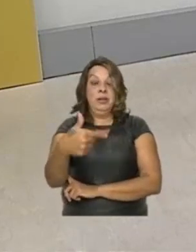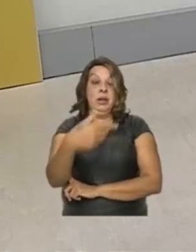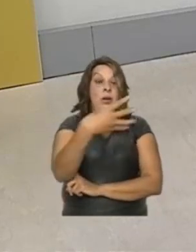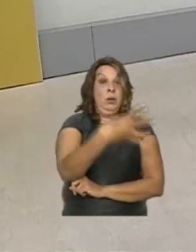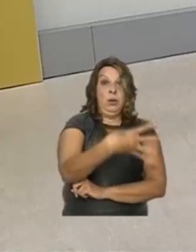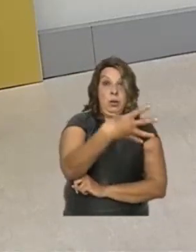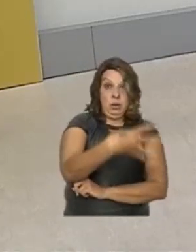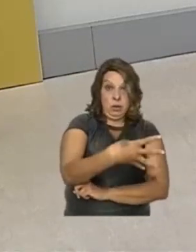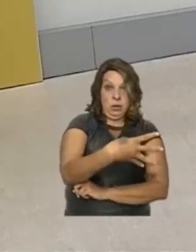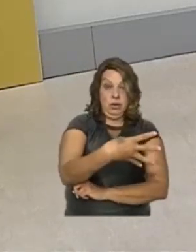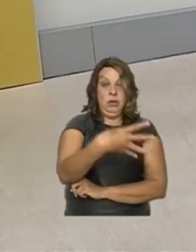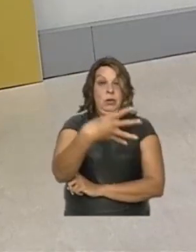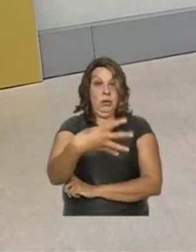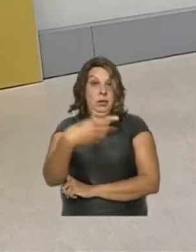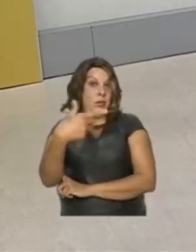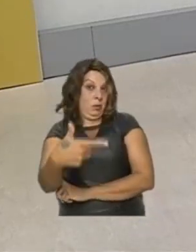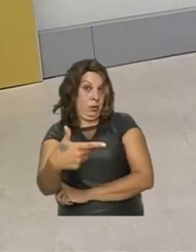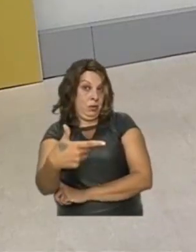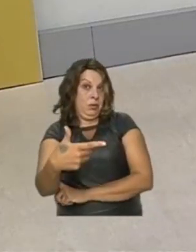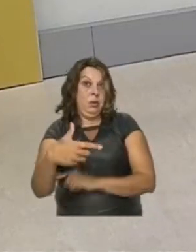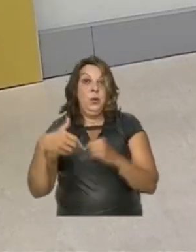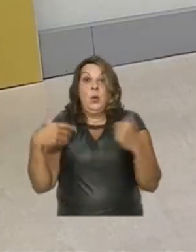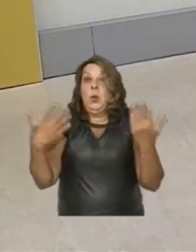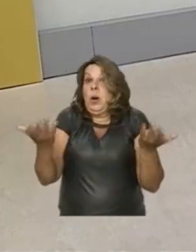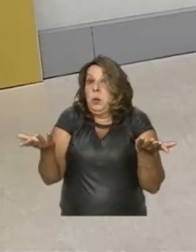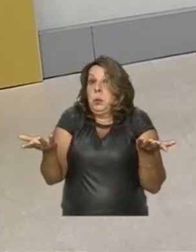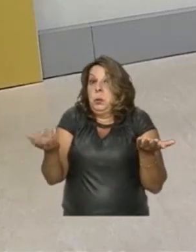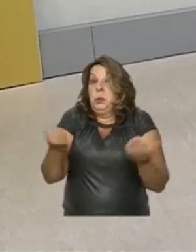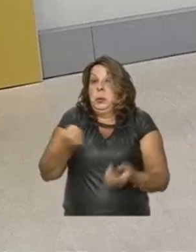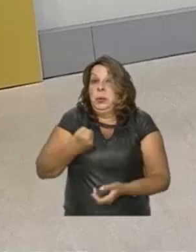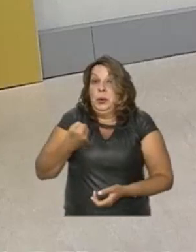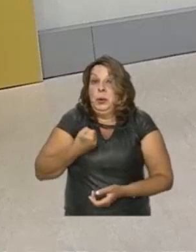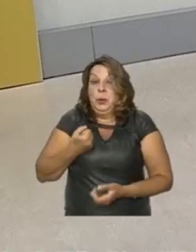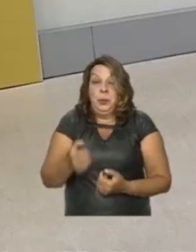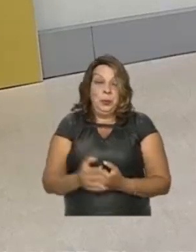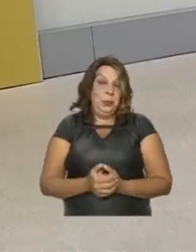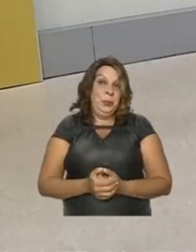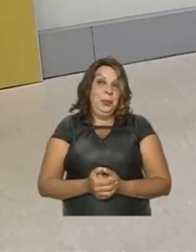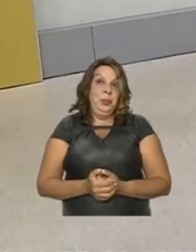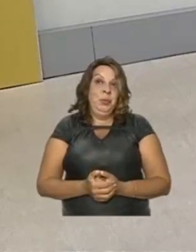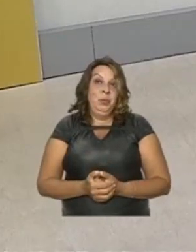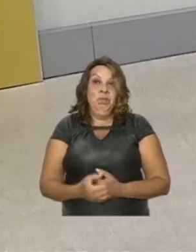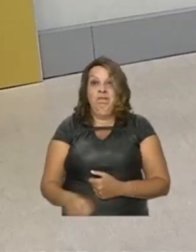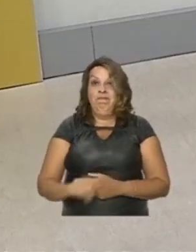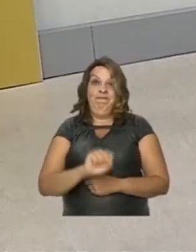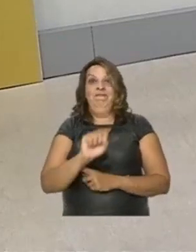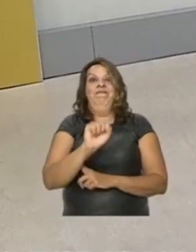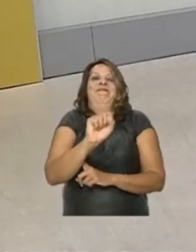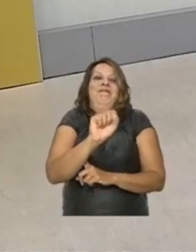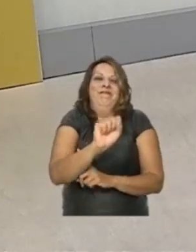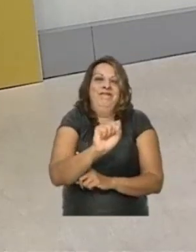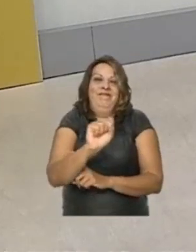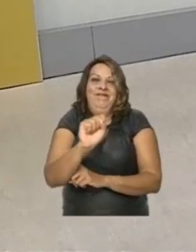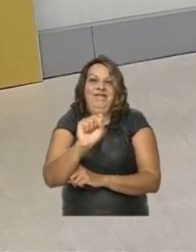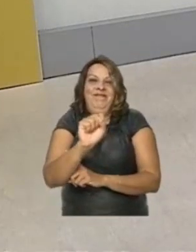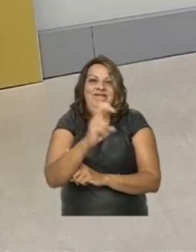44, agora é a vez do 42. Qual será a próxima bolinha? Vamos chamando. Subiu bolinha de número